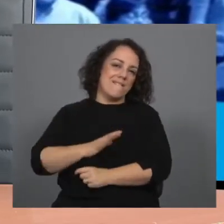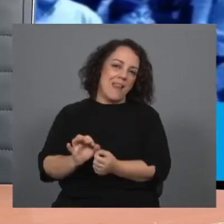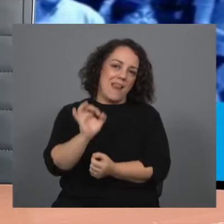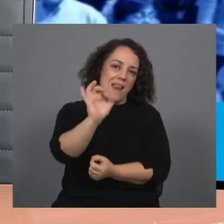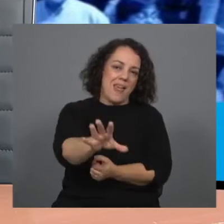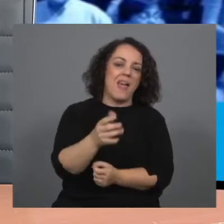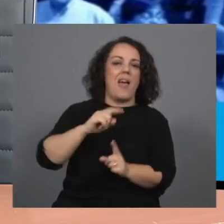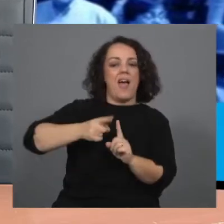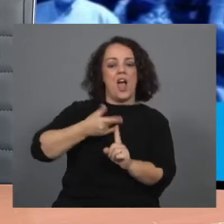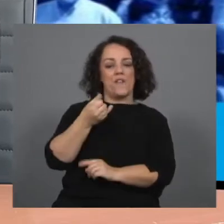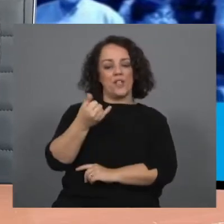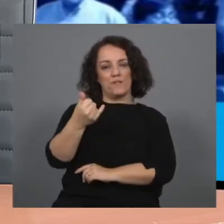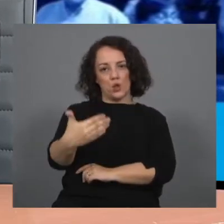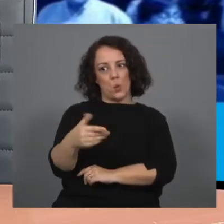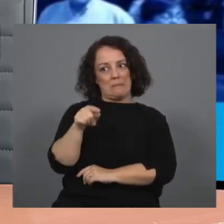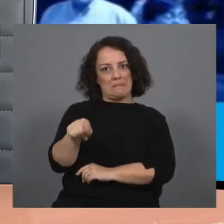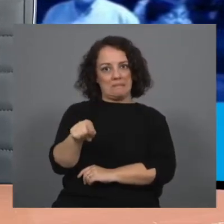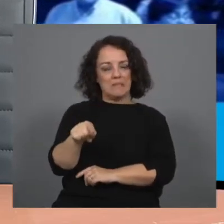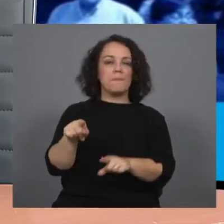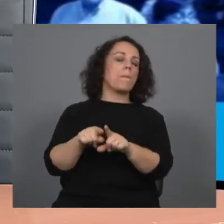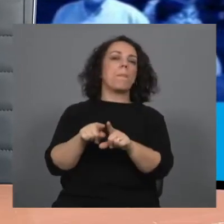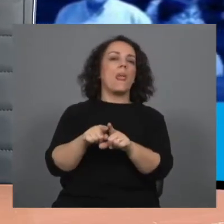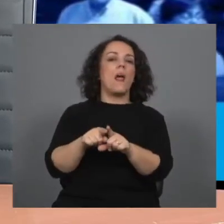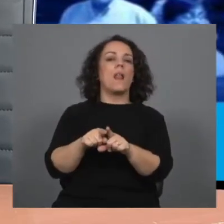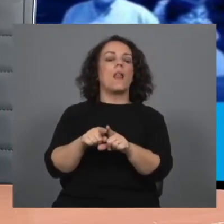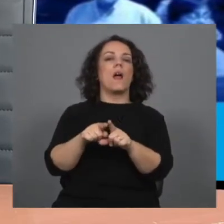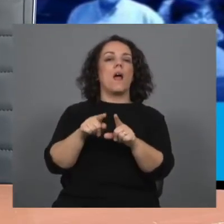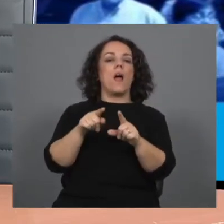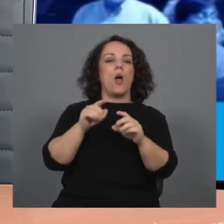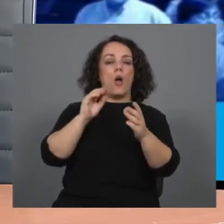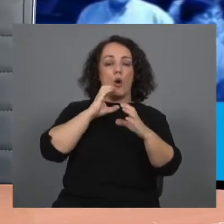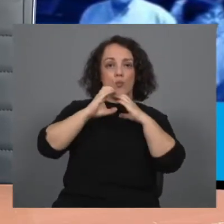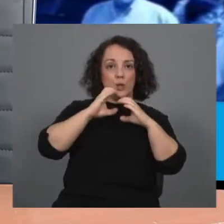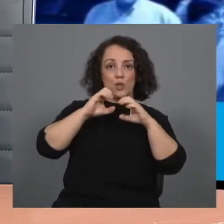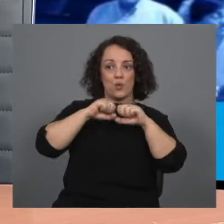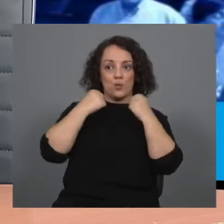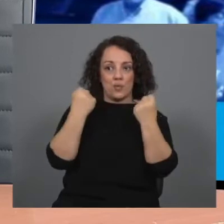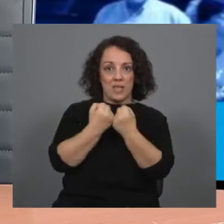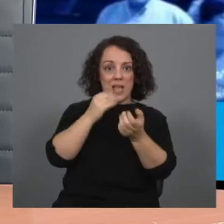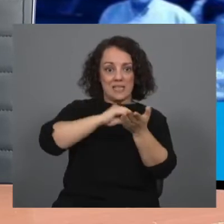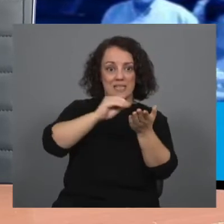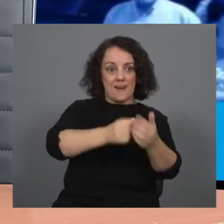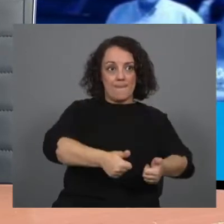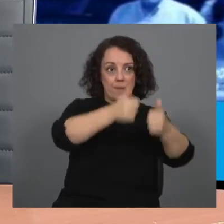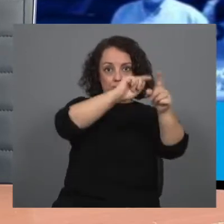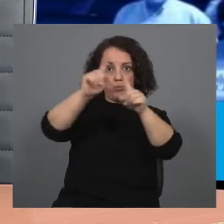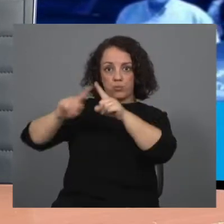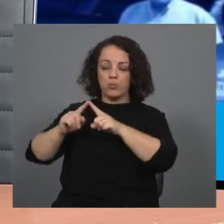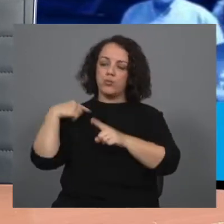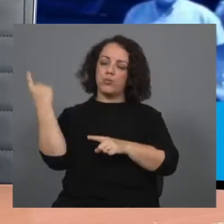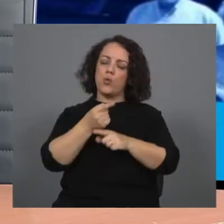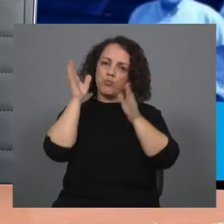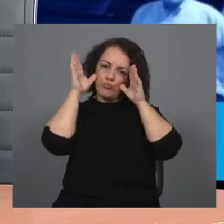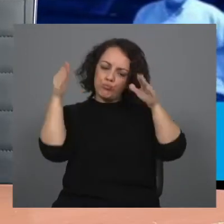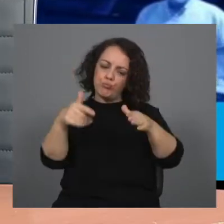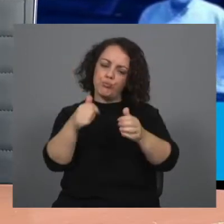2021, que era precisamente a possibilidade de, reunindo os secretariados de comunicação social, debruçarmos sobre os documentos e percebermos como é que os